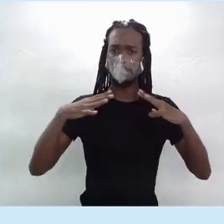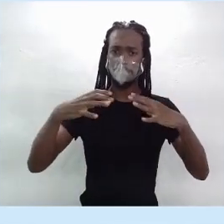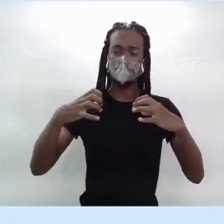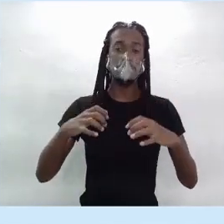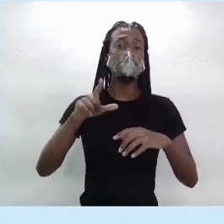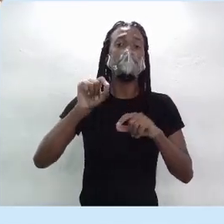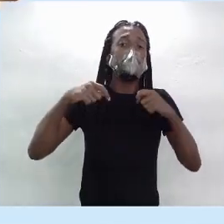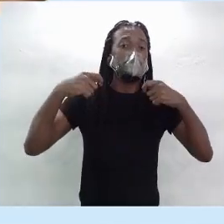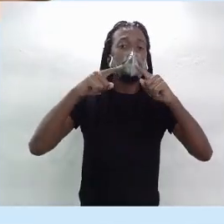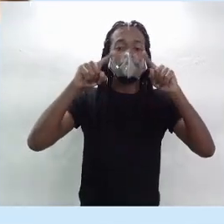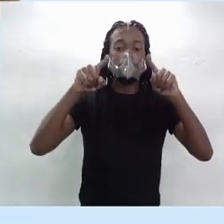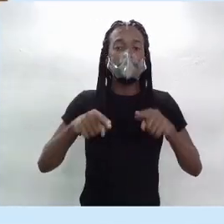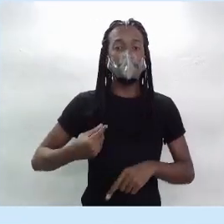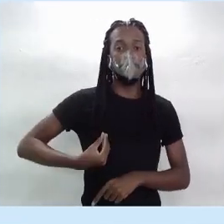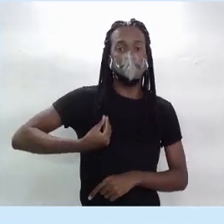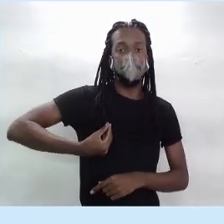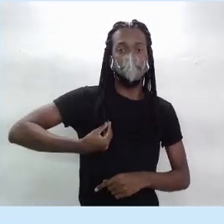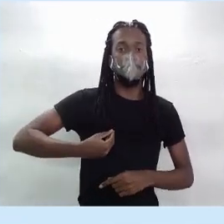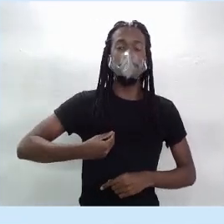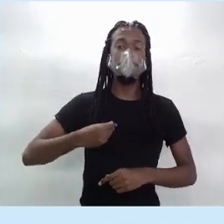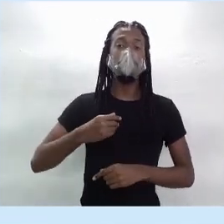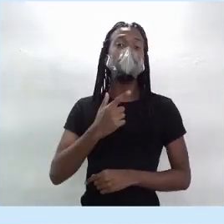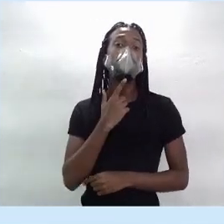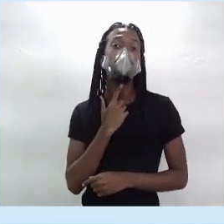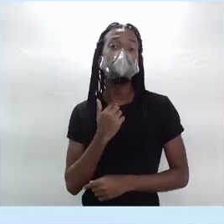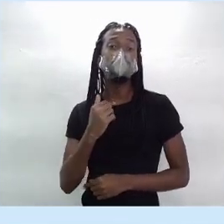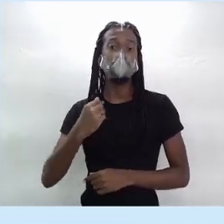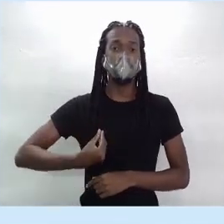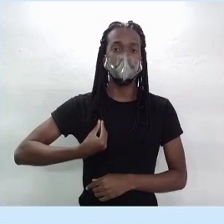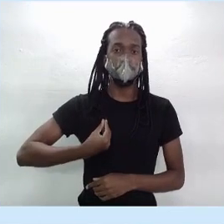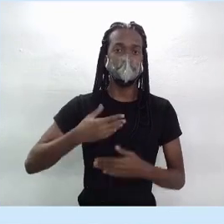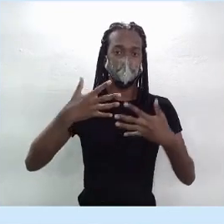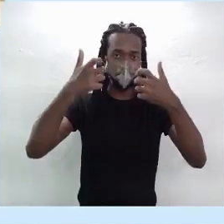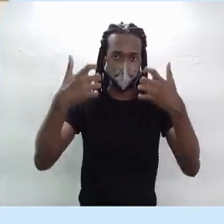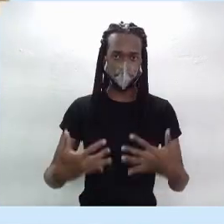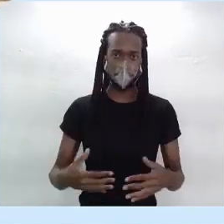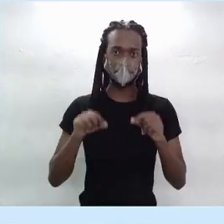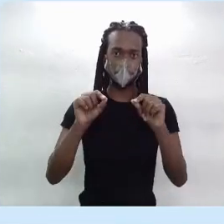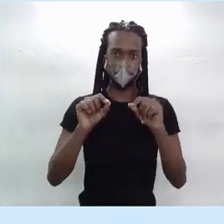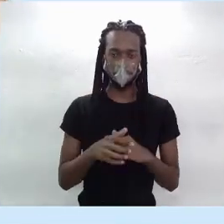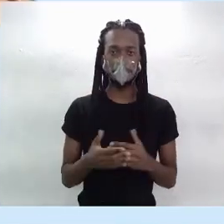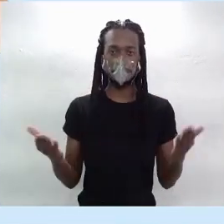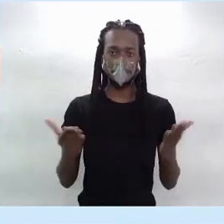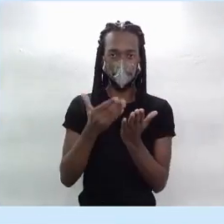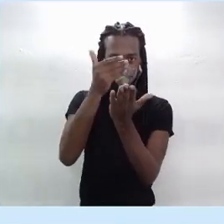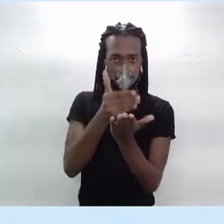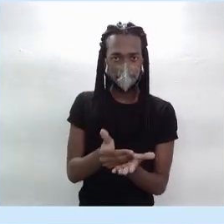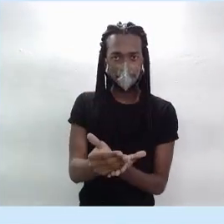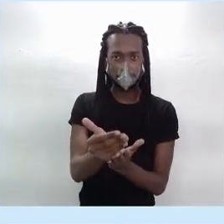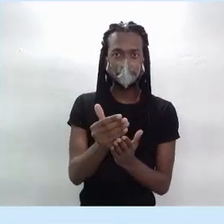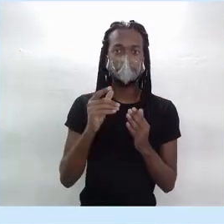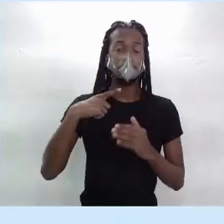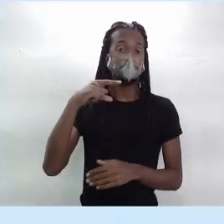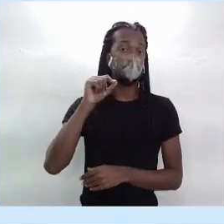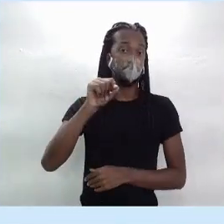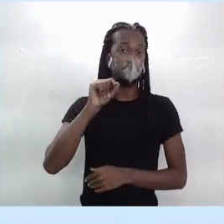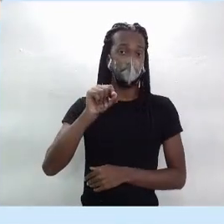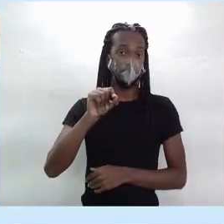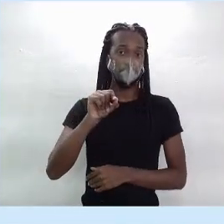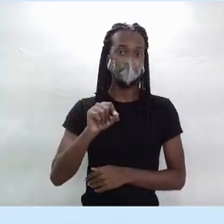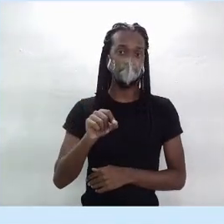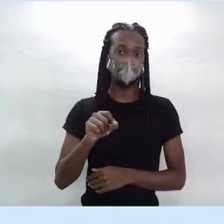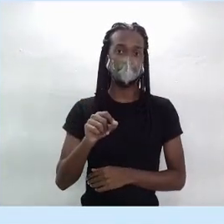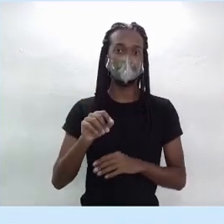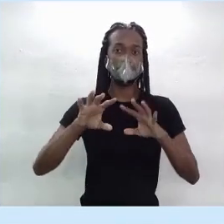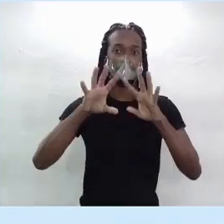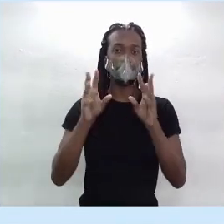de vida, projetos de vida. Vamos lá. Então, para iniciarmos, nós temos aqui um